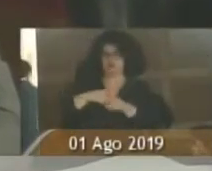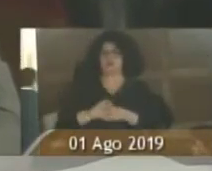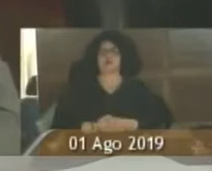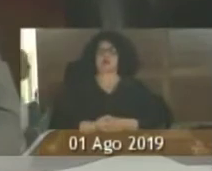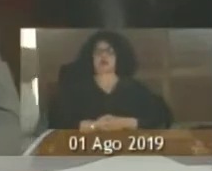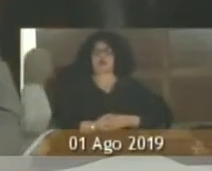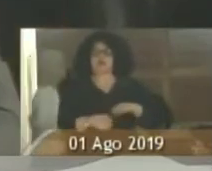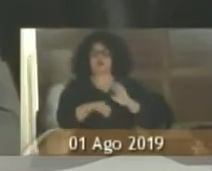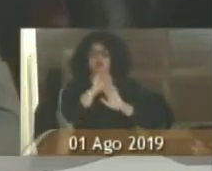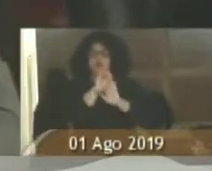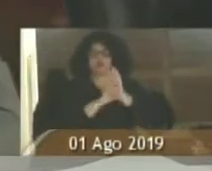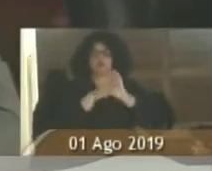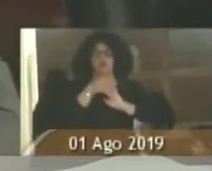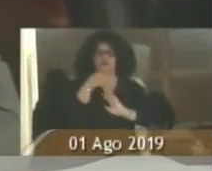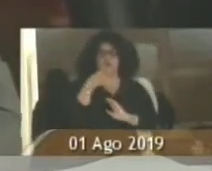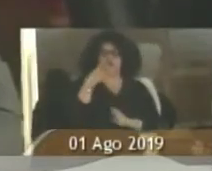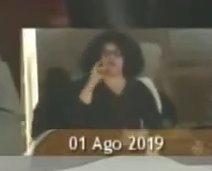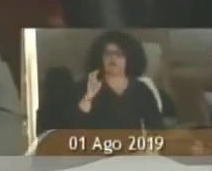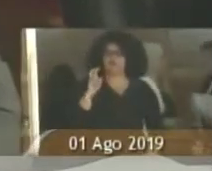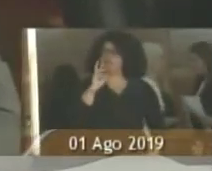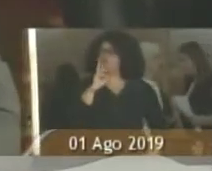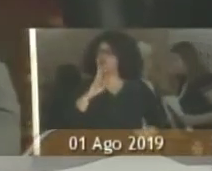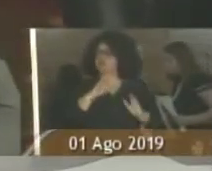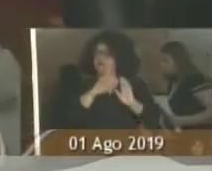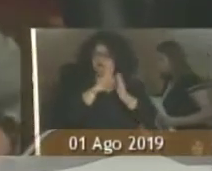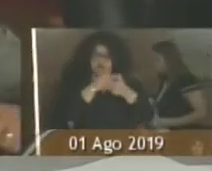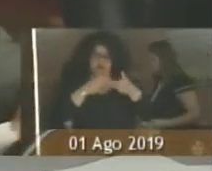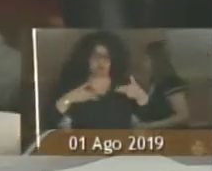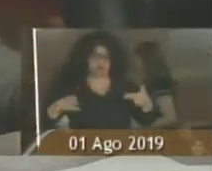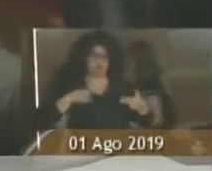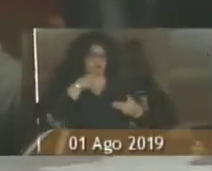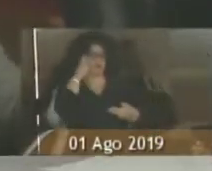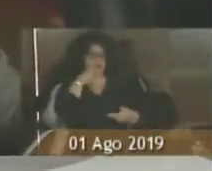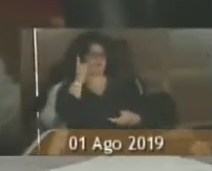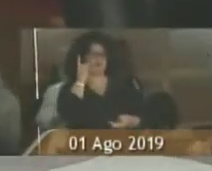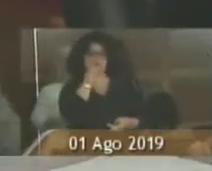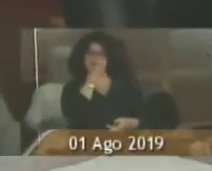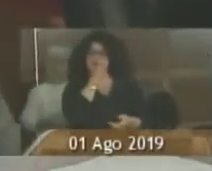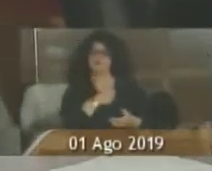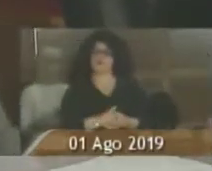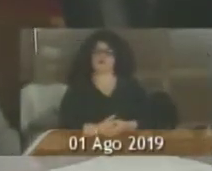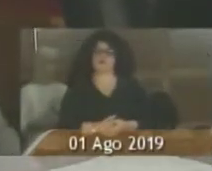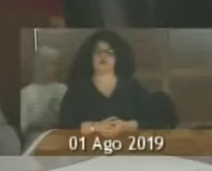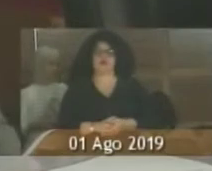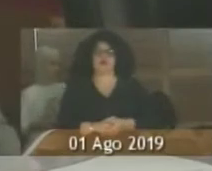ofício 435 do prefeito municipal em resposta às indicações do vereador Dedé da Loteria.